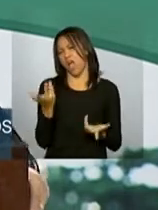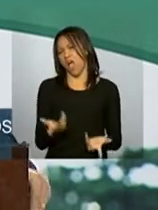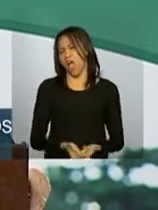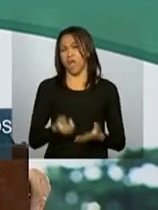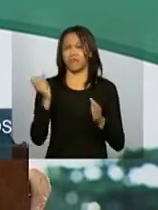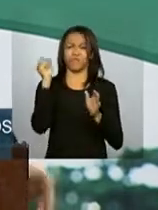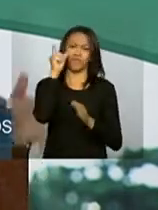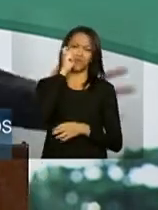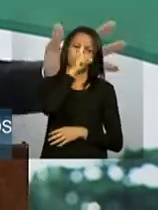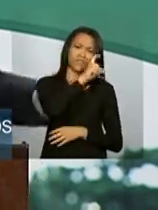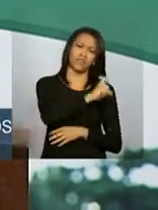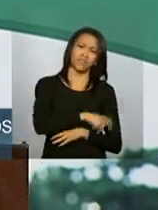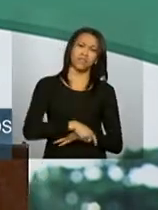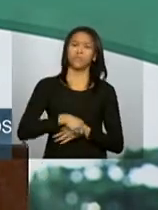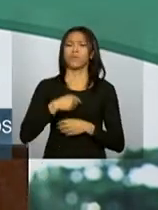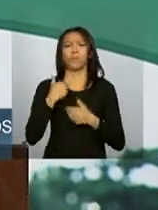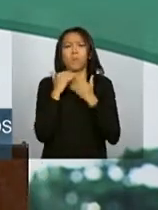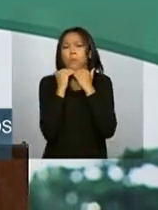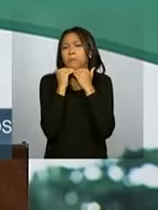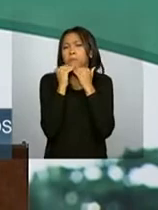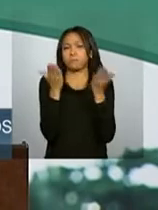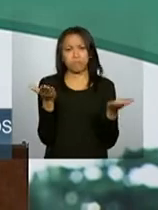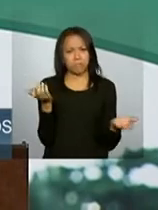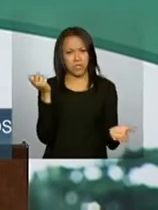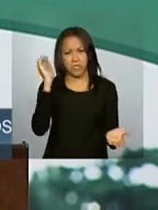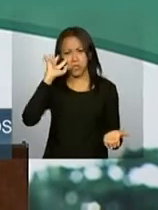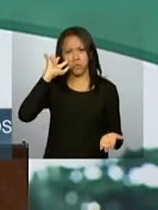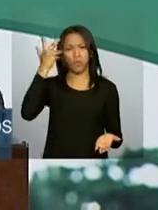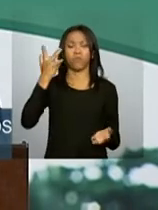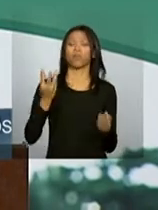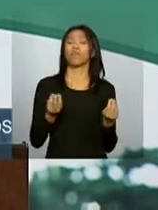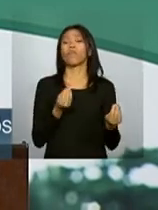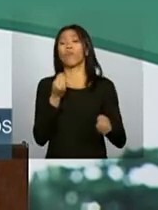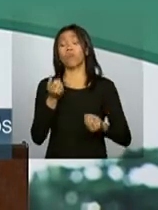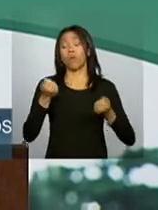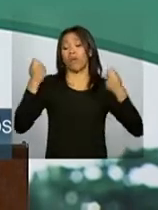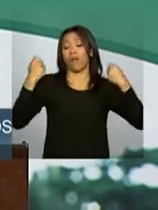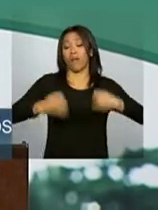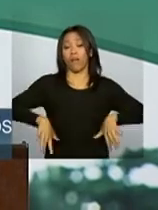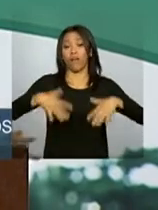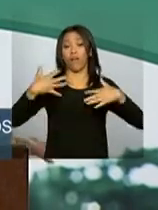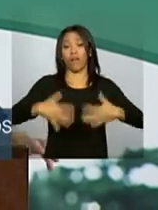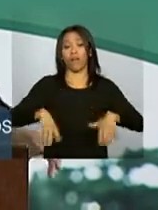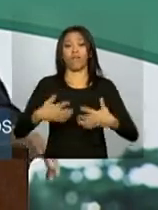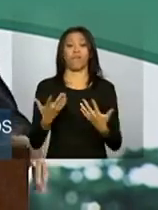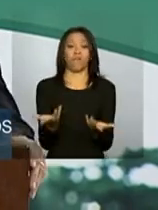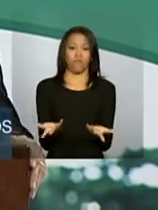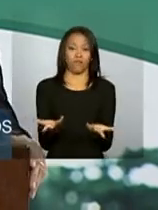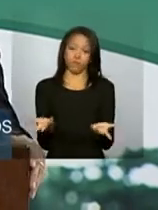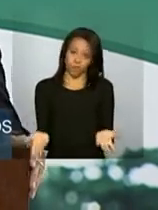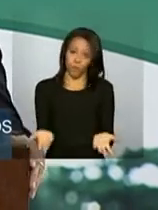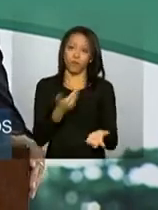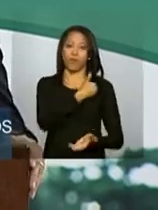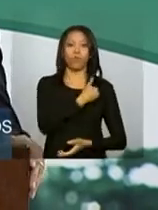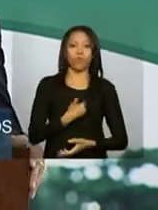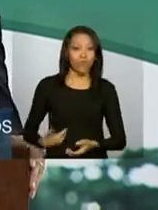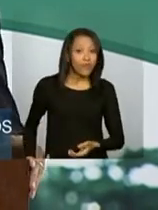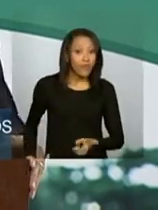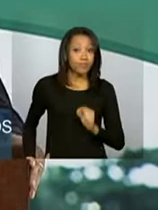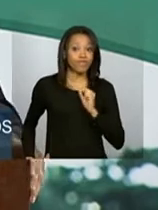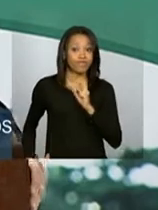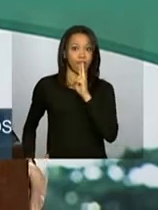demais, ampla demais, uma questão cara demais. O governo deu uma